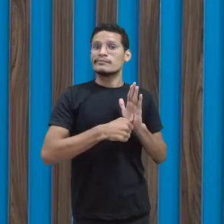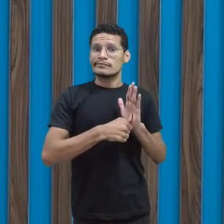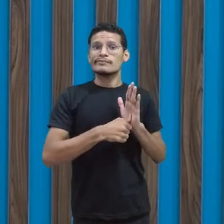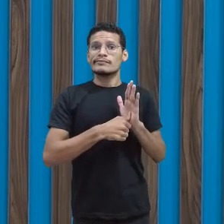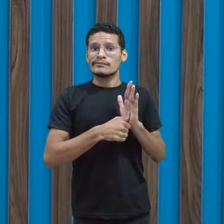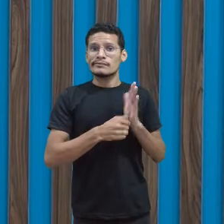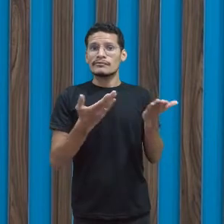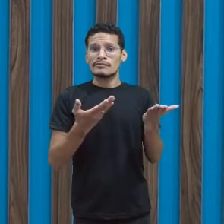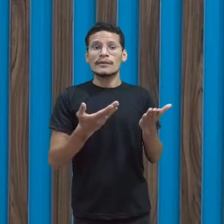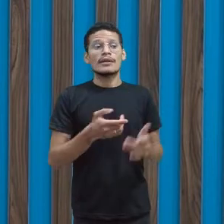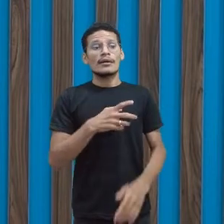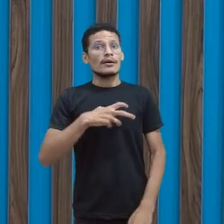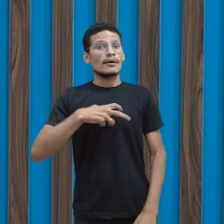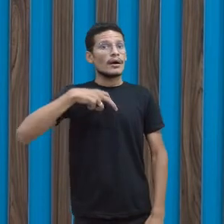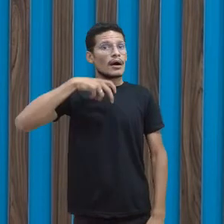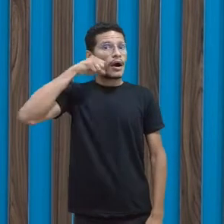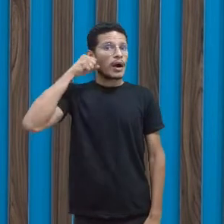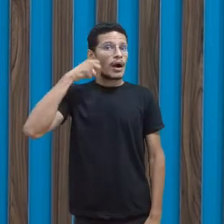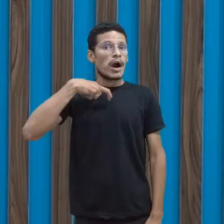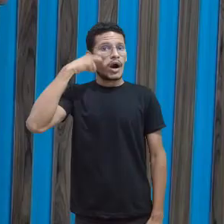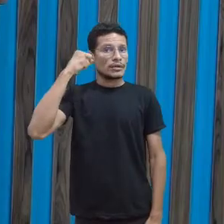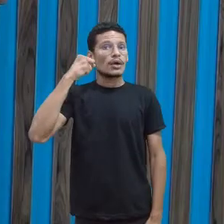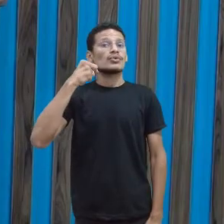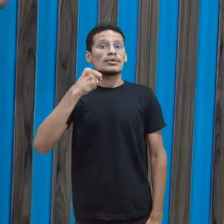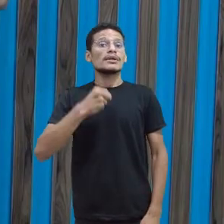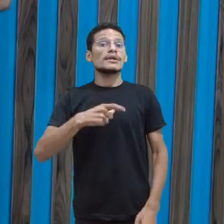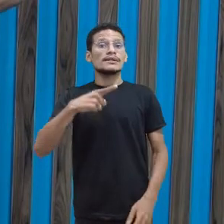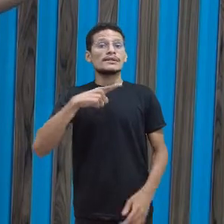ele termina levando um tiro, alguma coisa? Ou sem direito